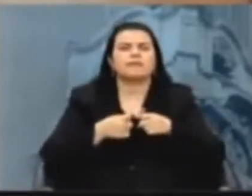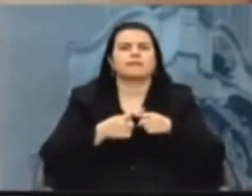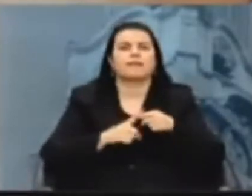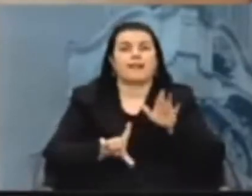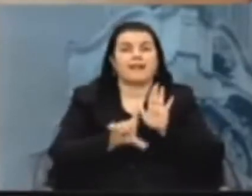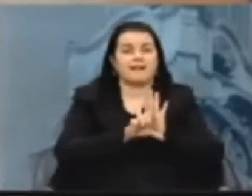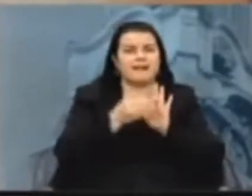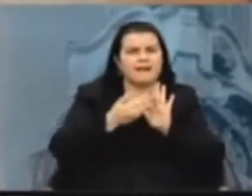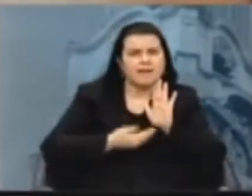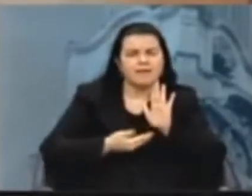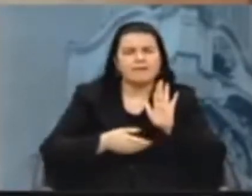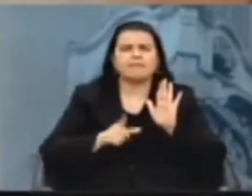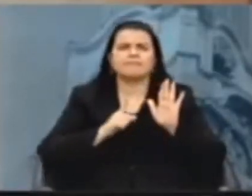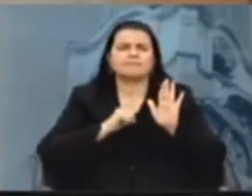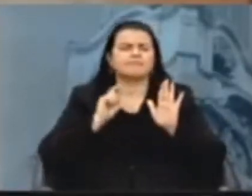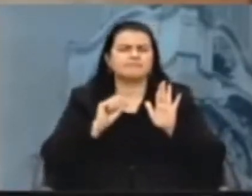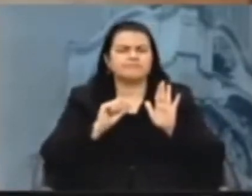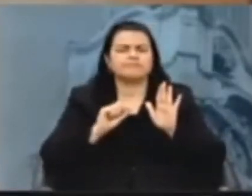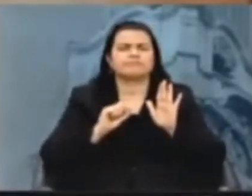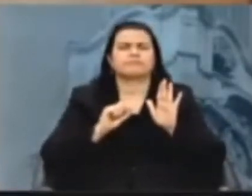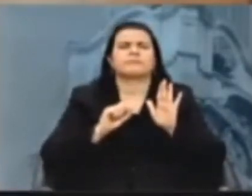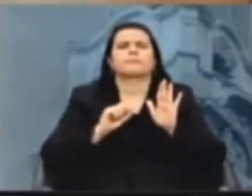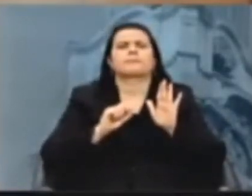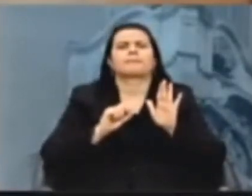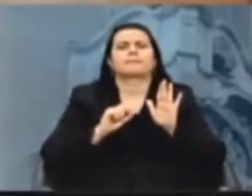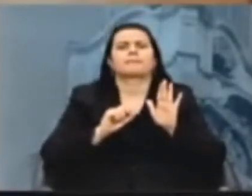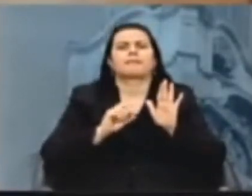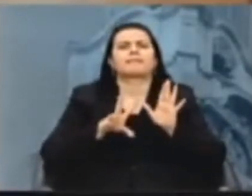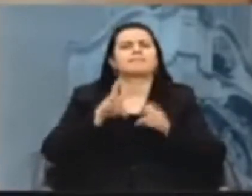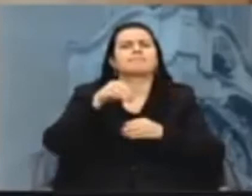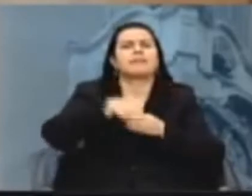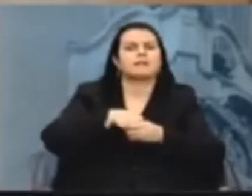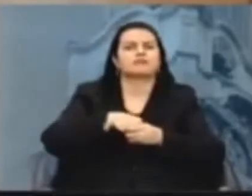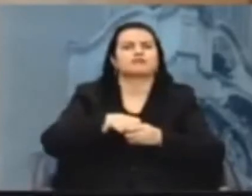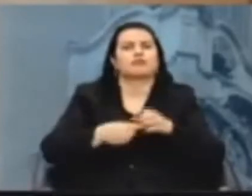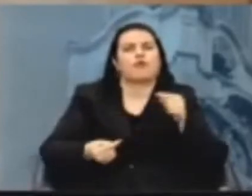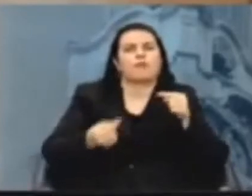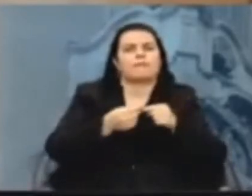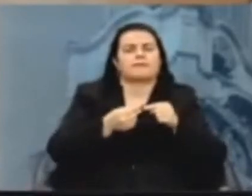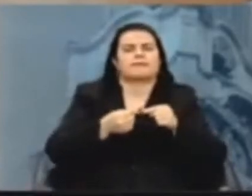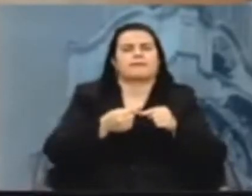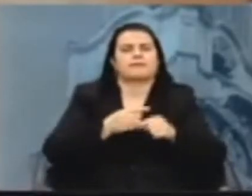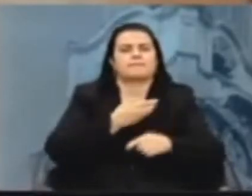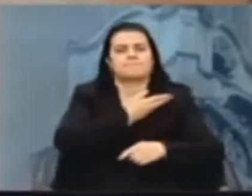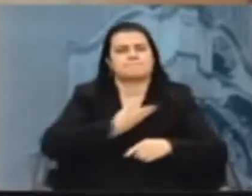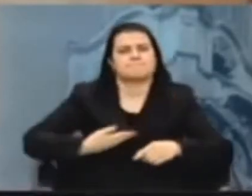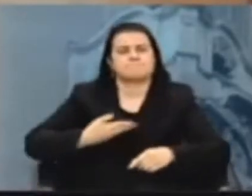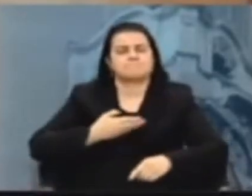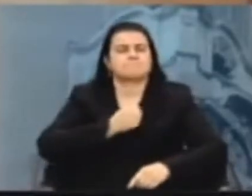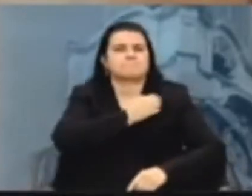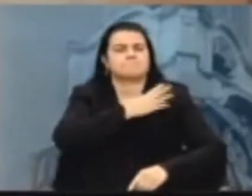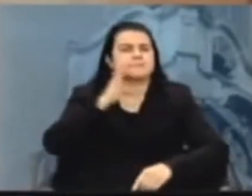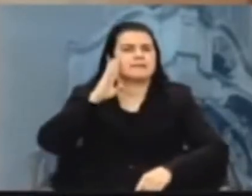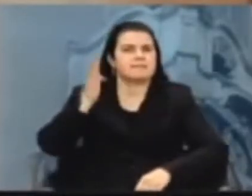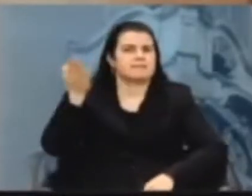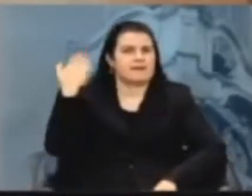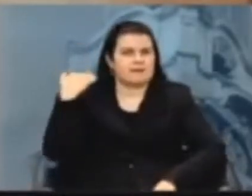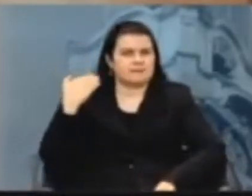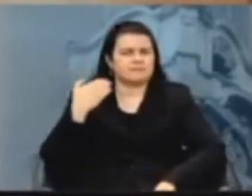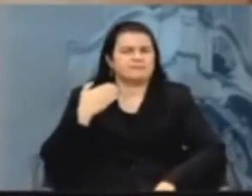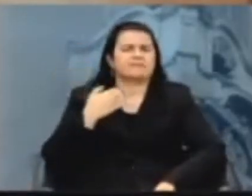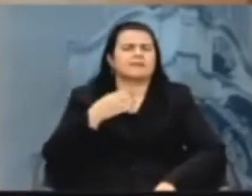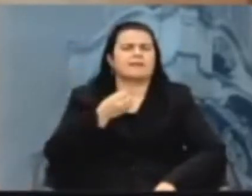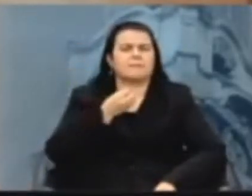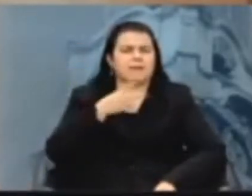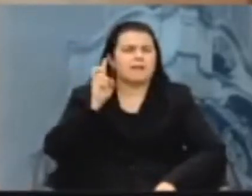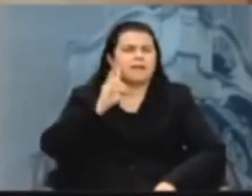com fulcro no entulho autoritário da ditadura militar. Bem nos alertou o saudoso amigo e companheiro